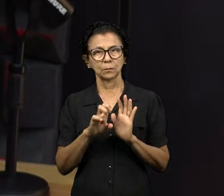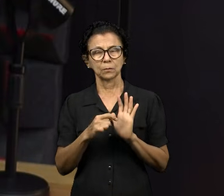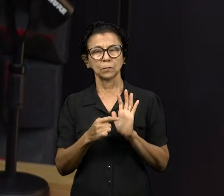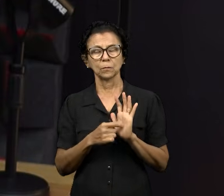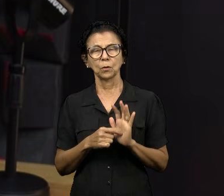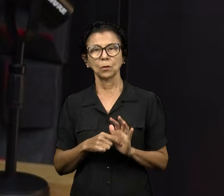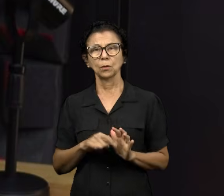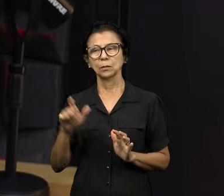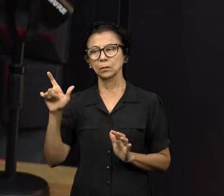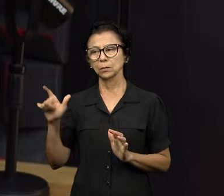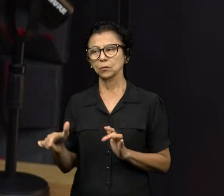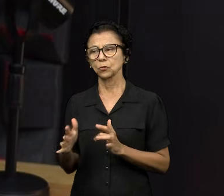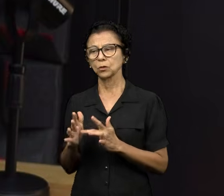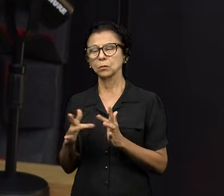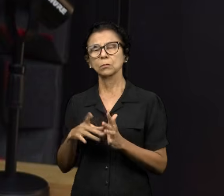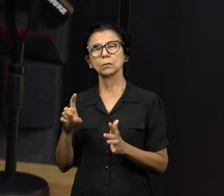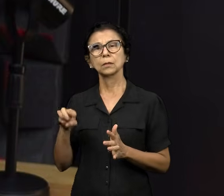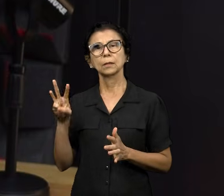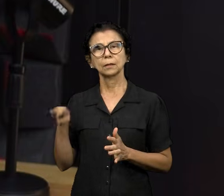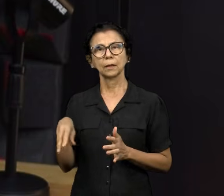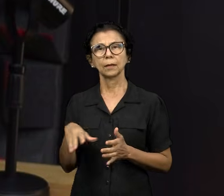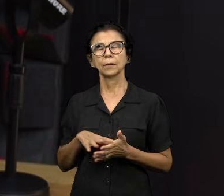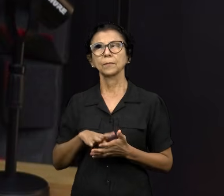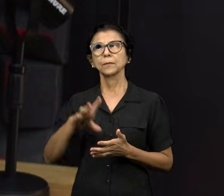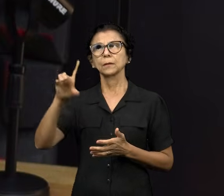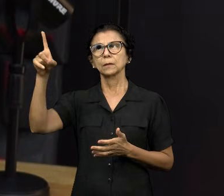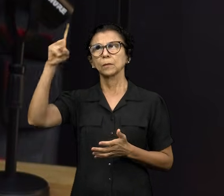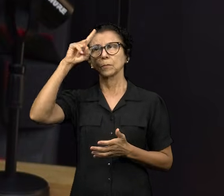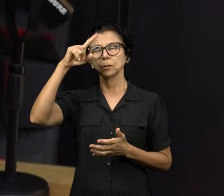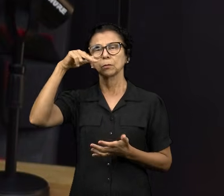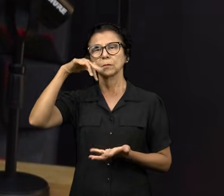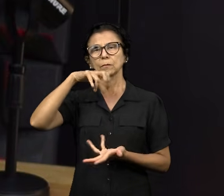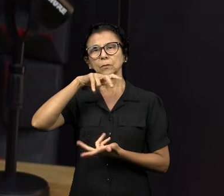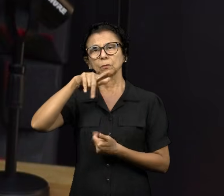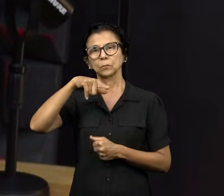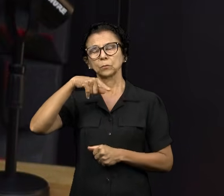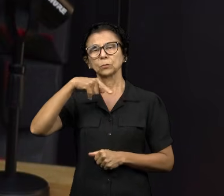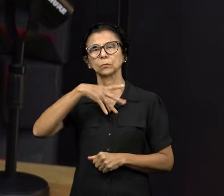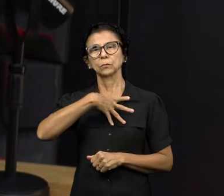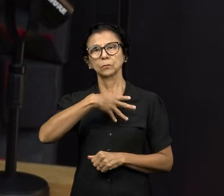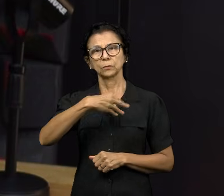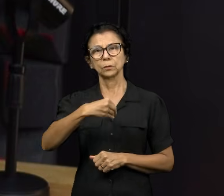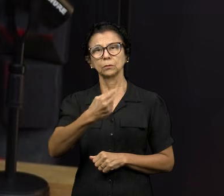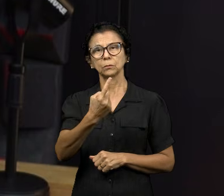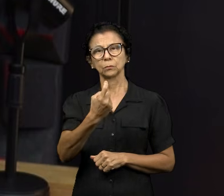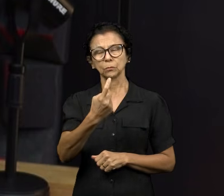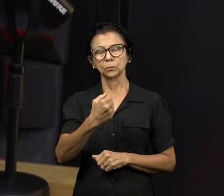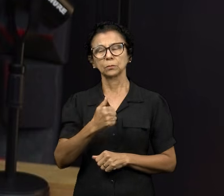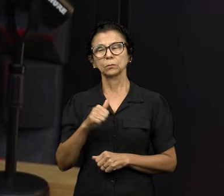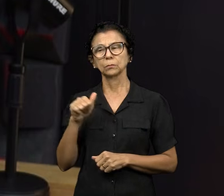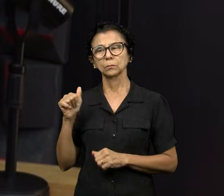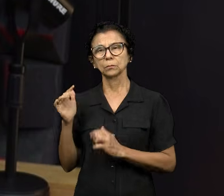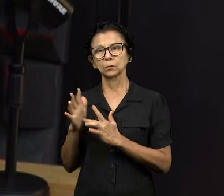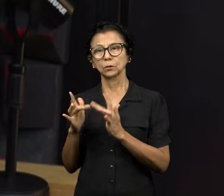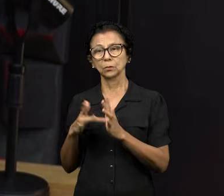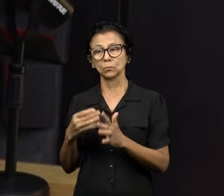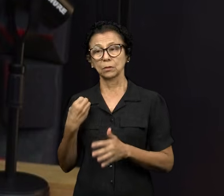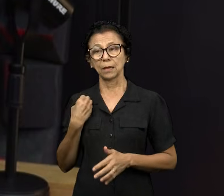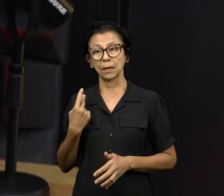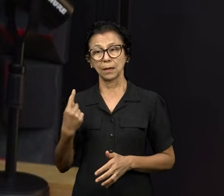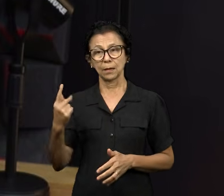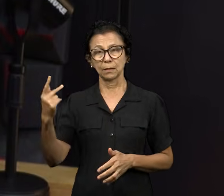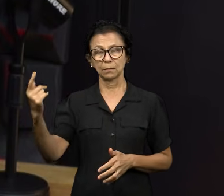Foi enviado pelo Pai, né? Ele é eterno, é Ele que faz com que